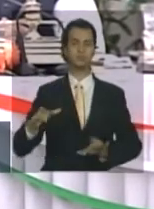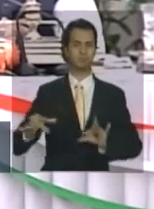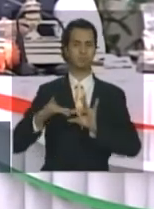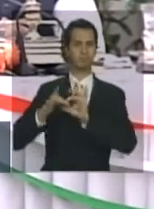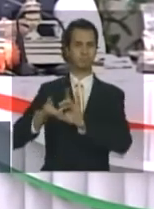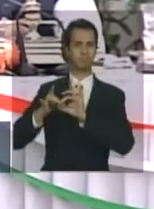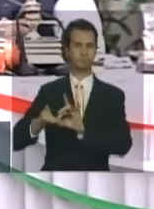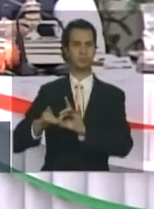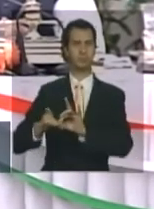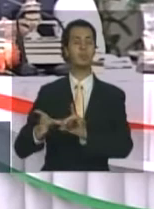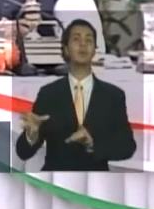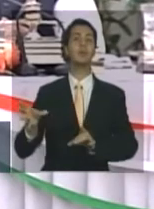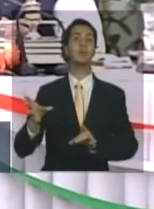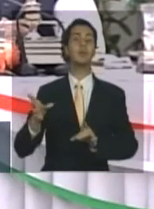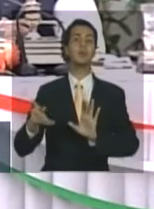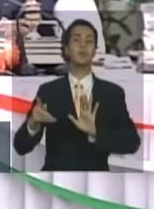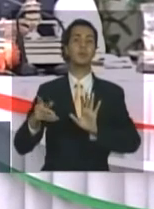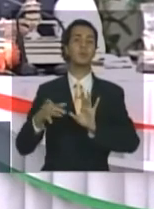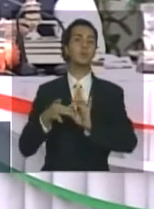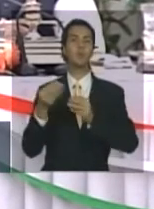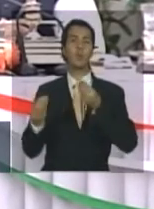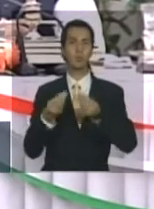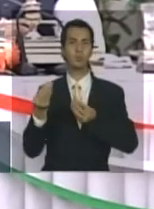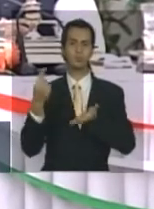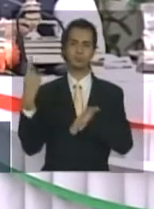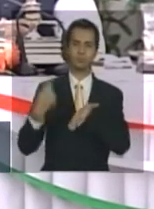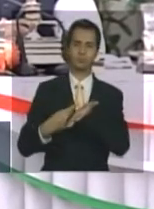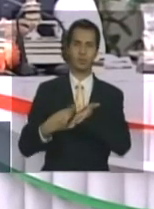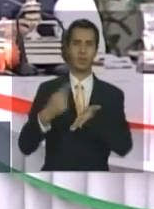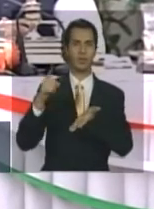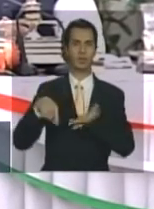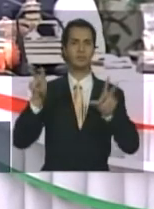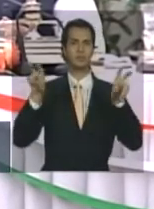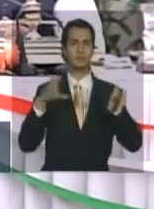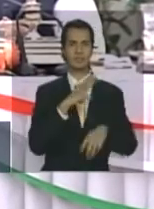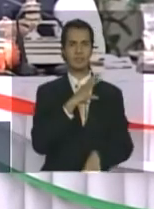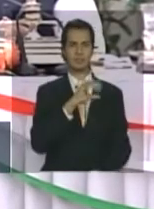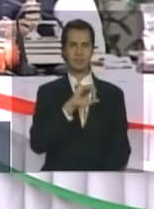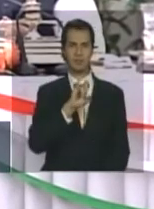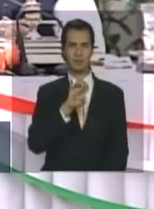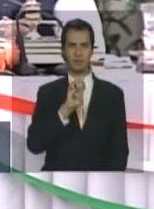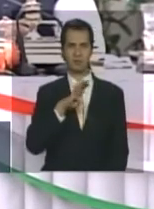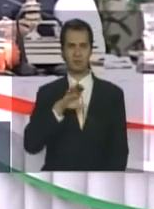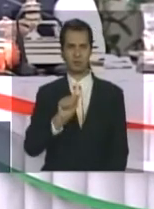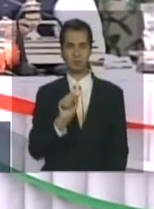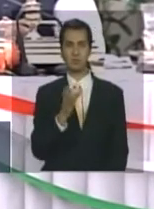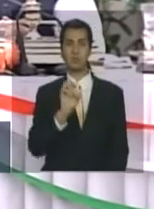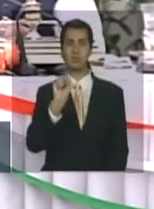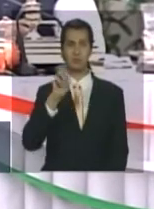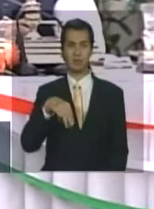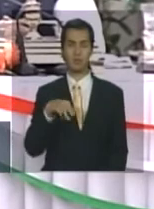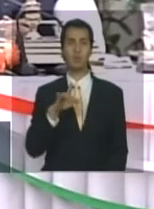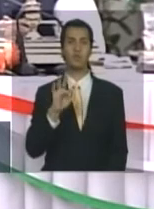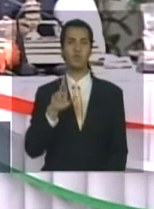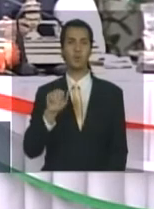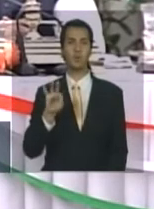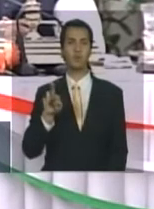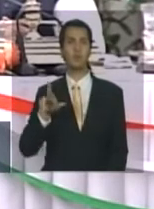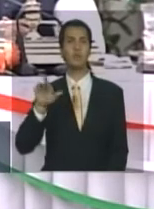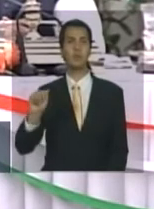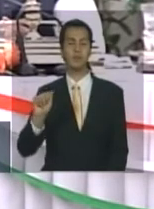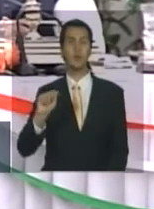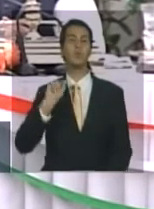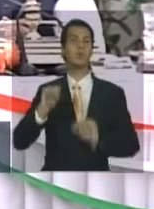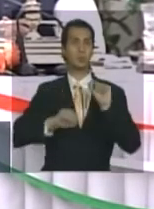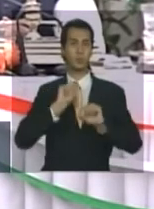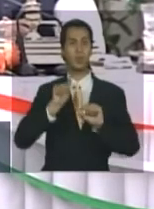do programa Ciência Sem Fronteiras, iniciativa de fomento à inovação que enviará até 2014 100